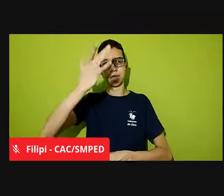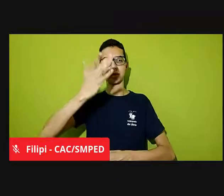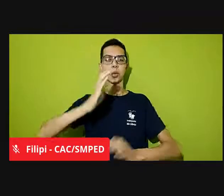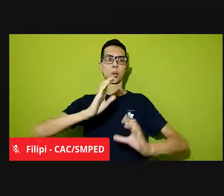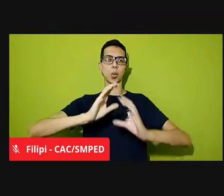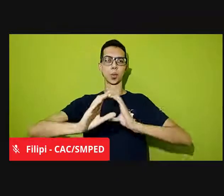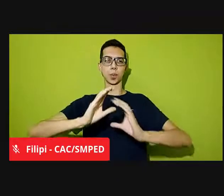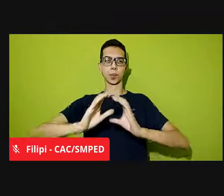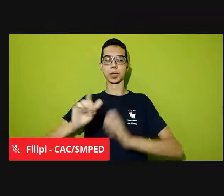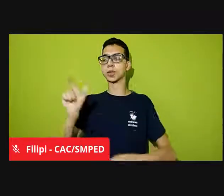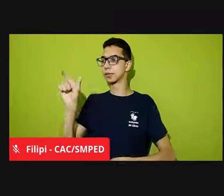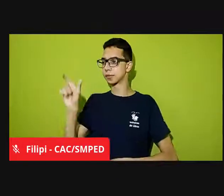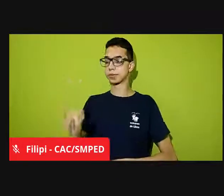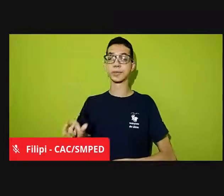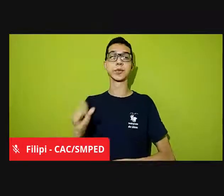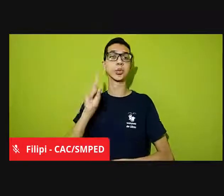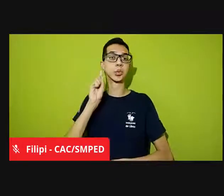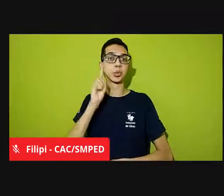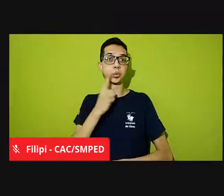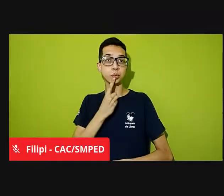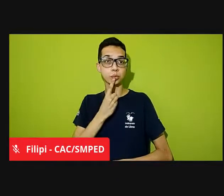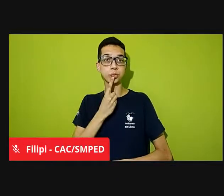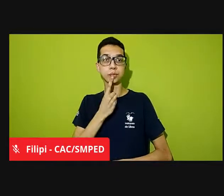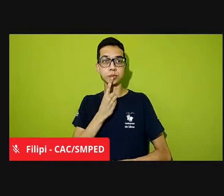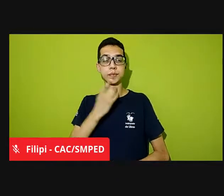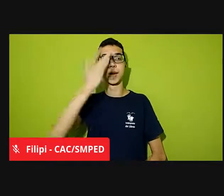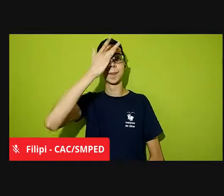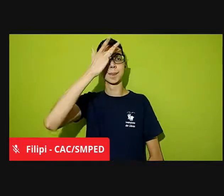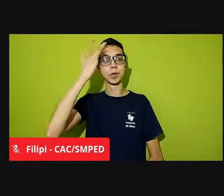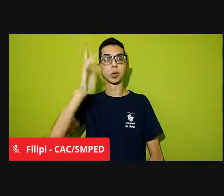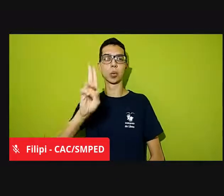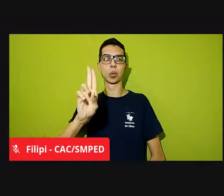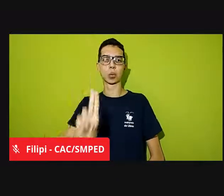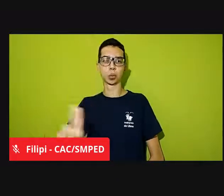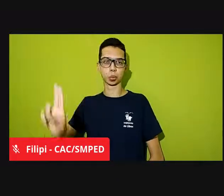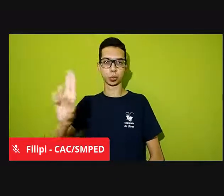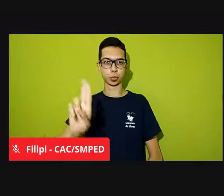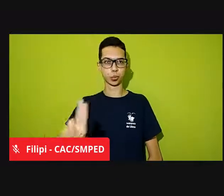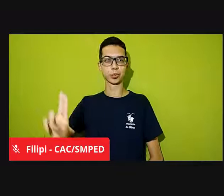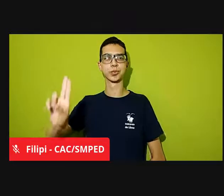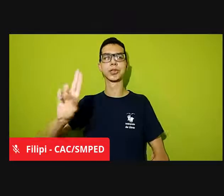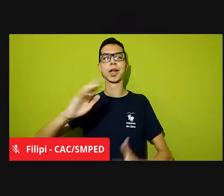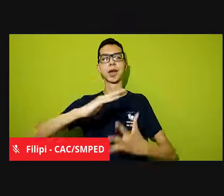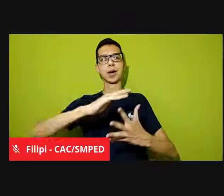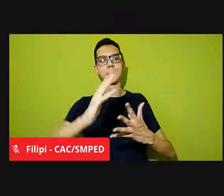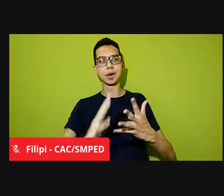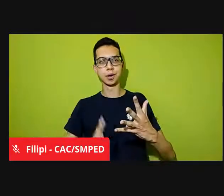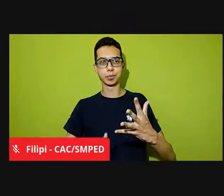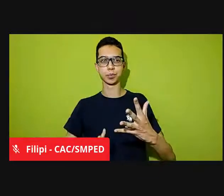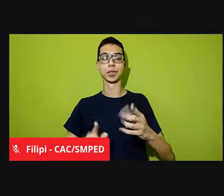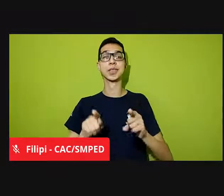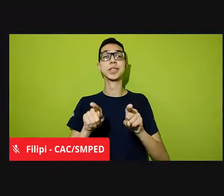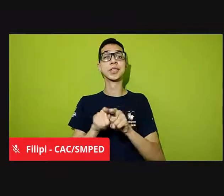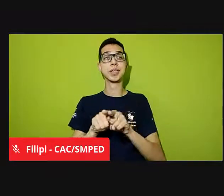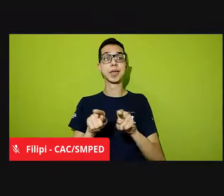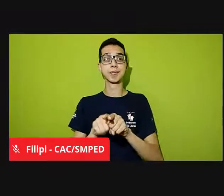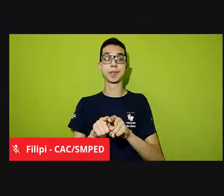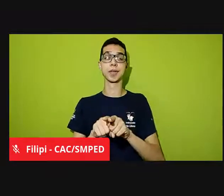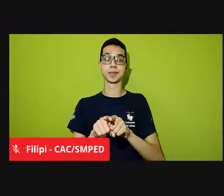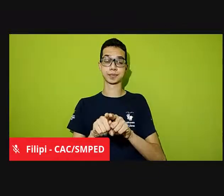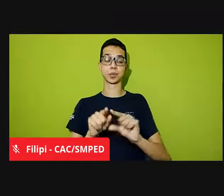as pessoas com deficiência auditiva, que são usuárias da língua brasileira de sinais, e o serviço